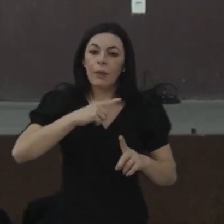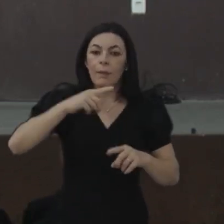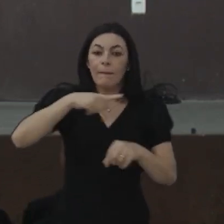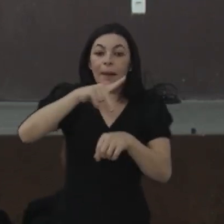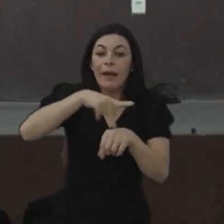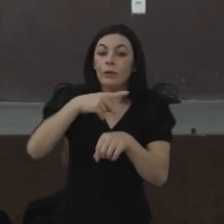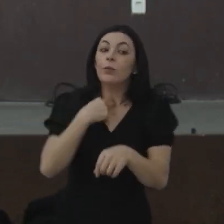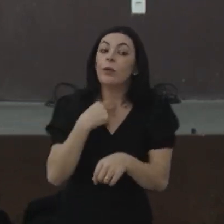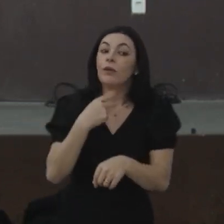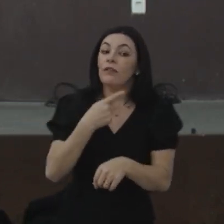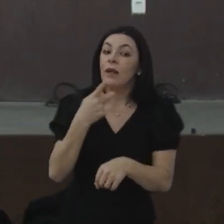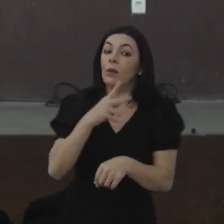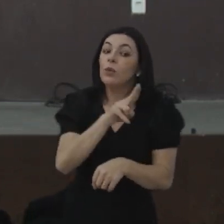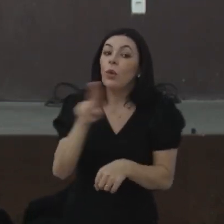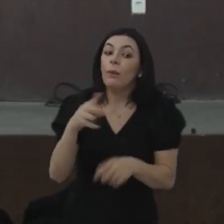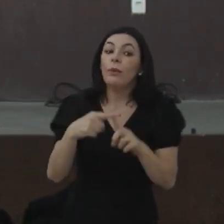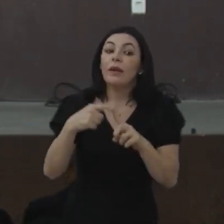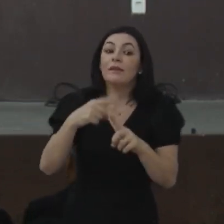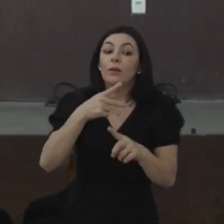se falar, o YouTube corta.